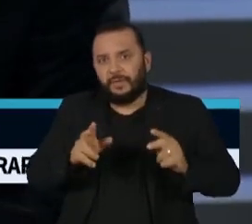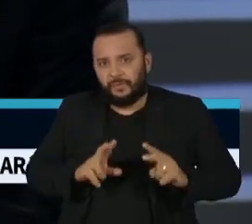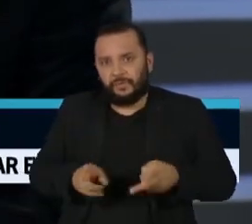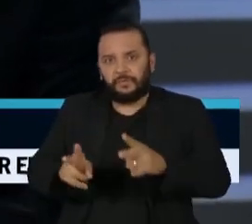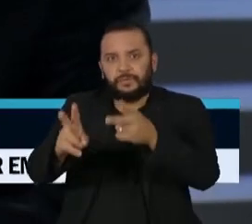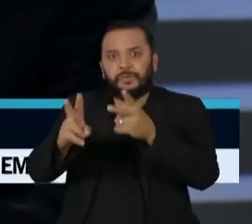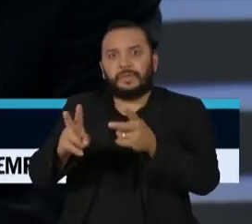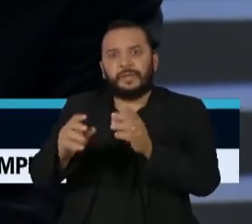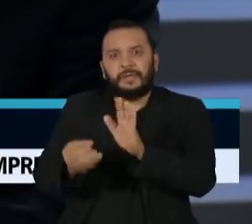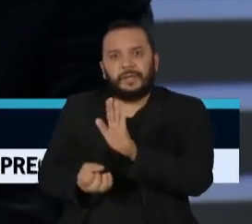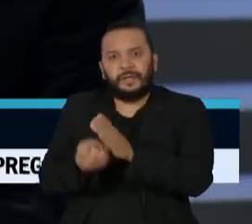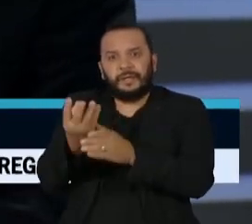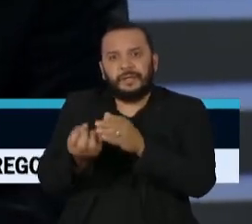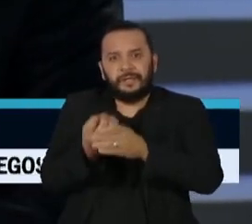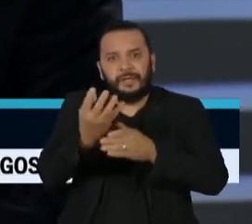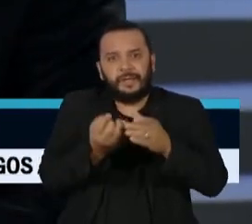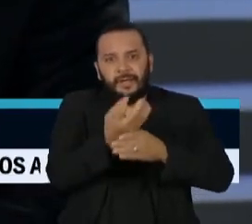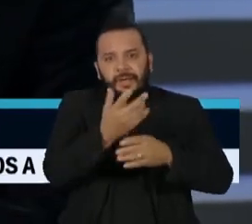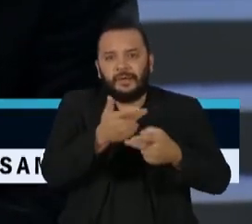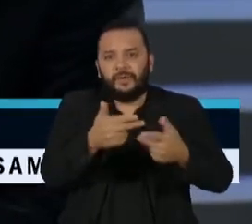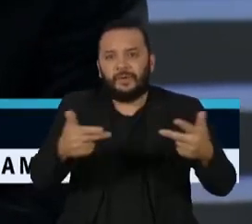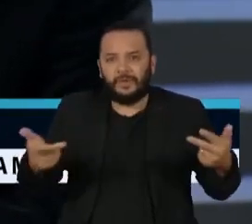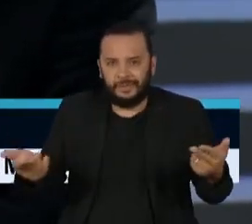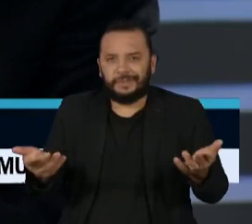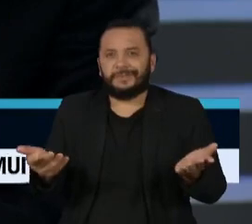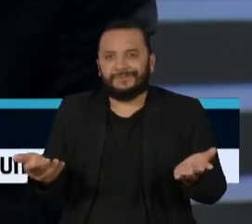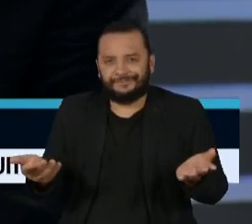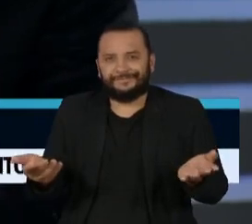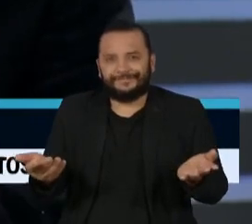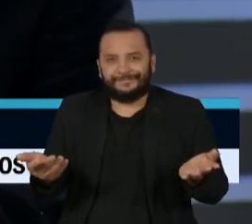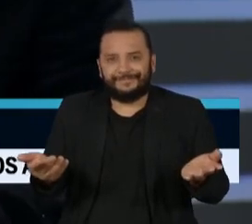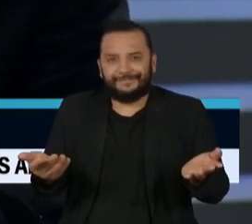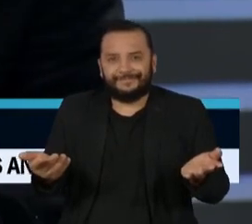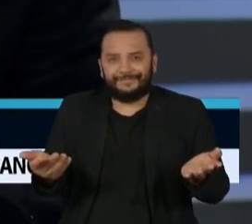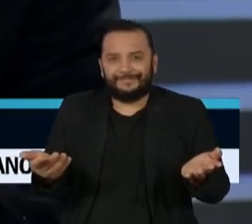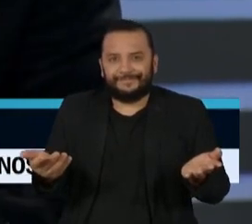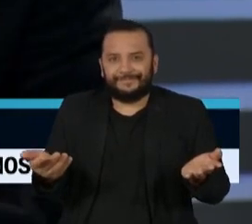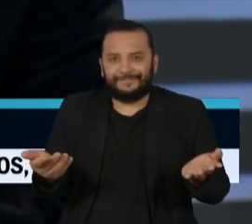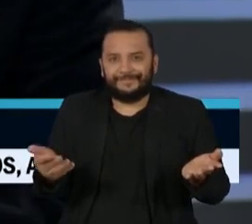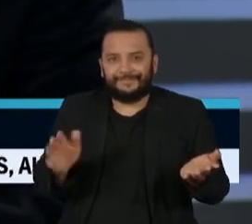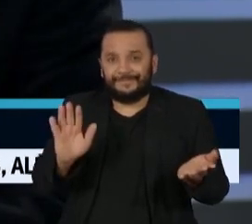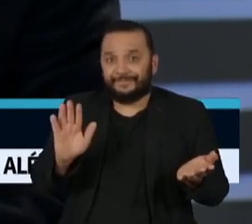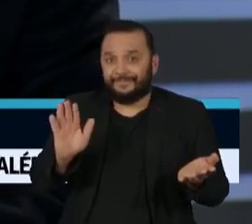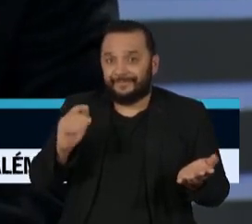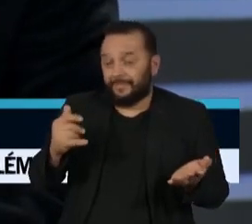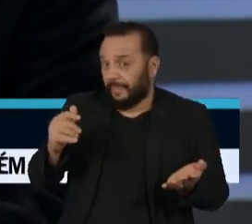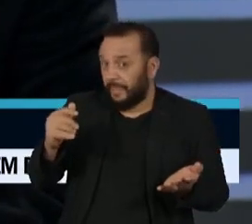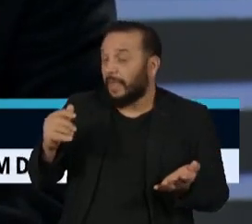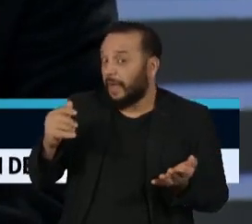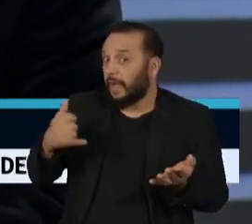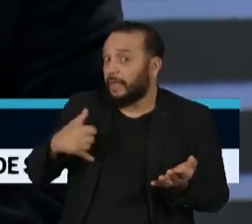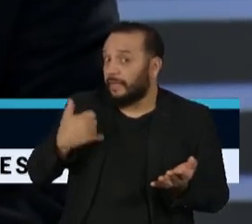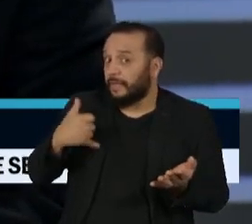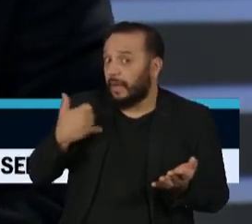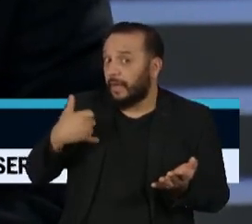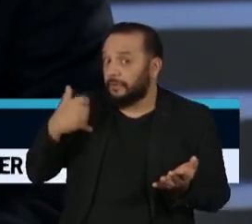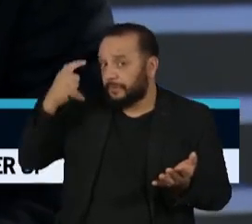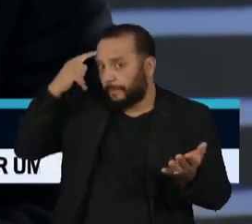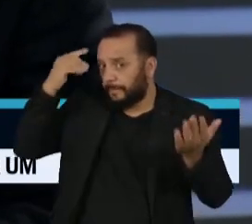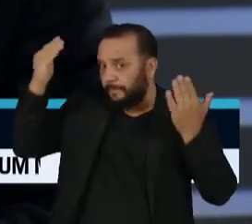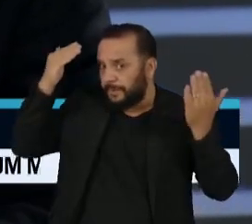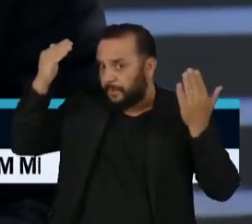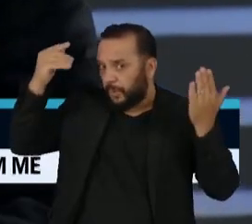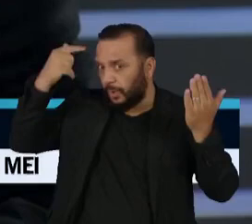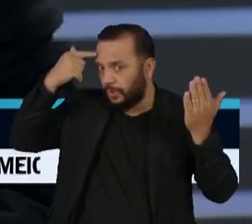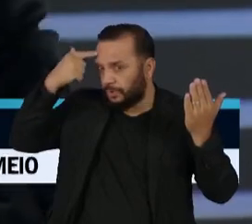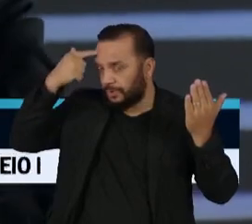a produzir, a realizar coisas. E quanto à idade psicológica, né? É claro que